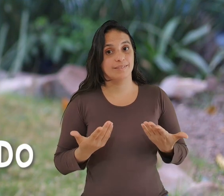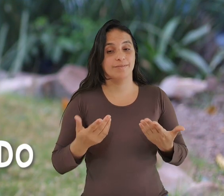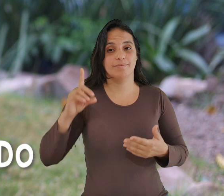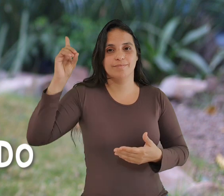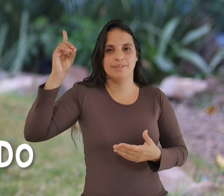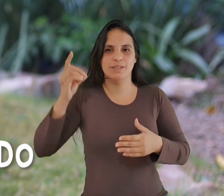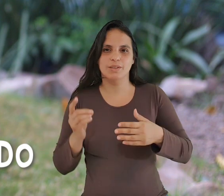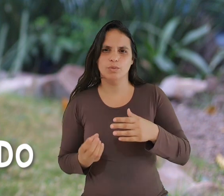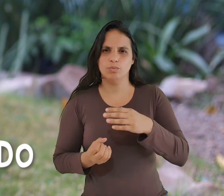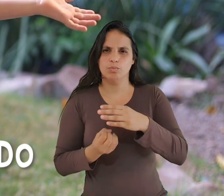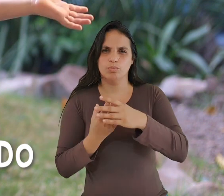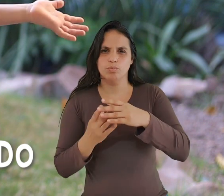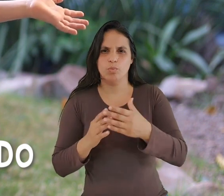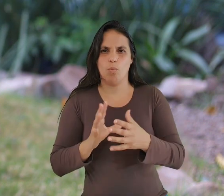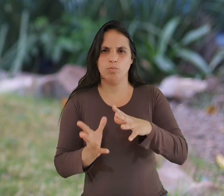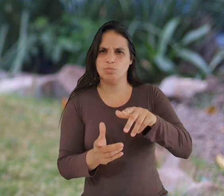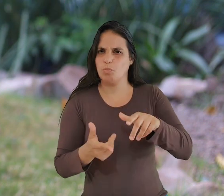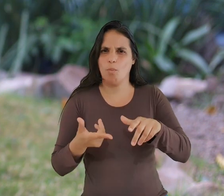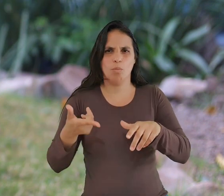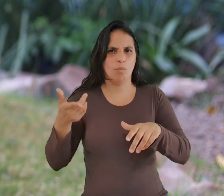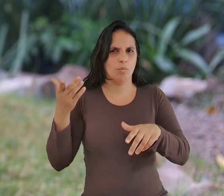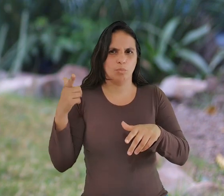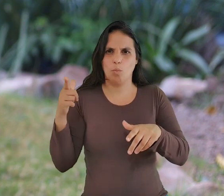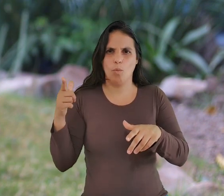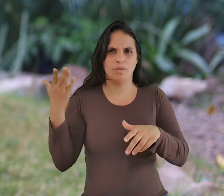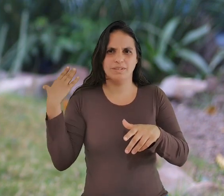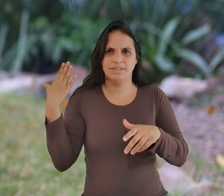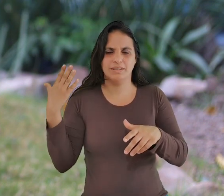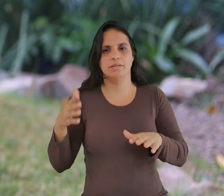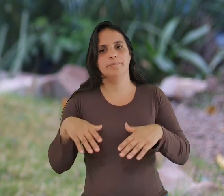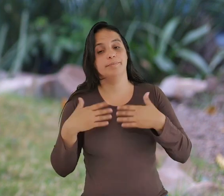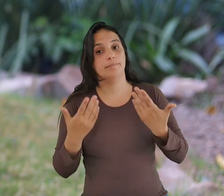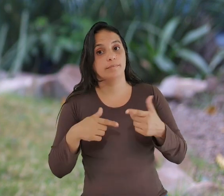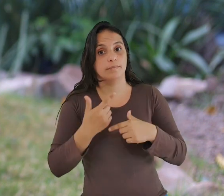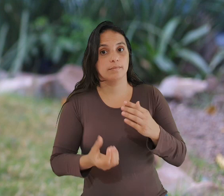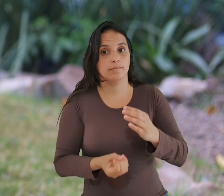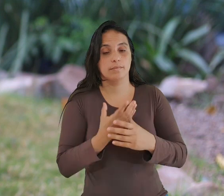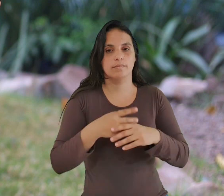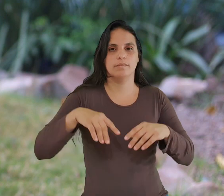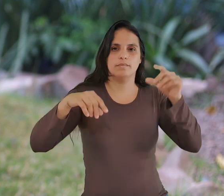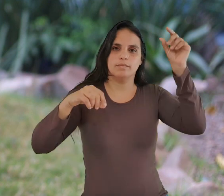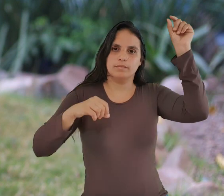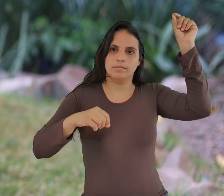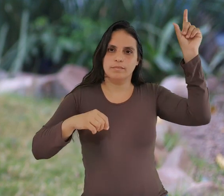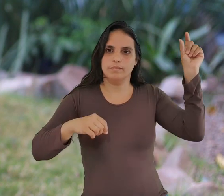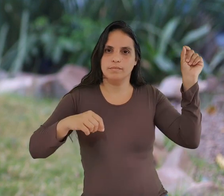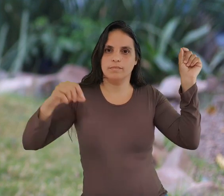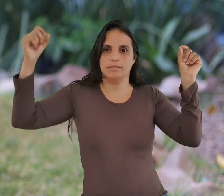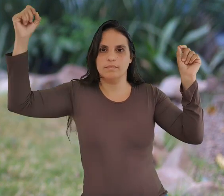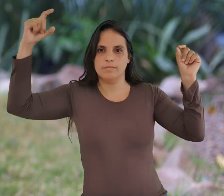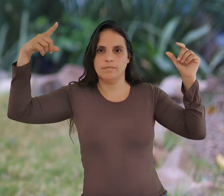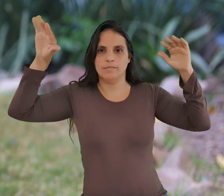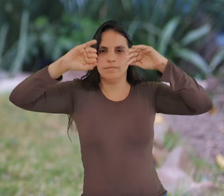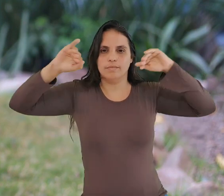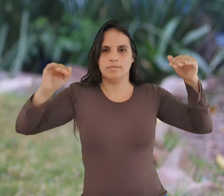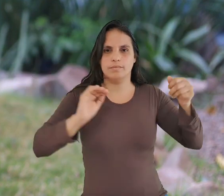Quando Deus criou o mundo, nada ainda existia. Fez a lua e o sol,